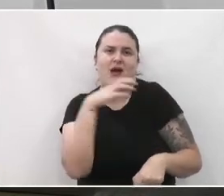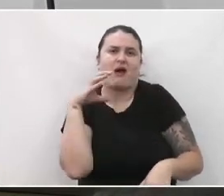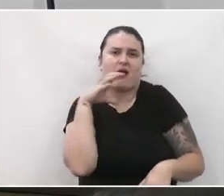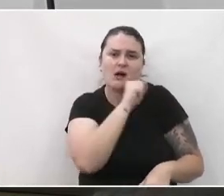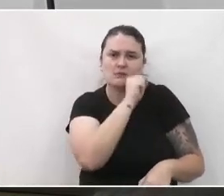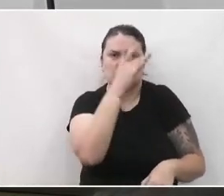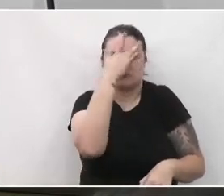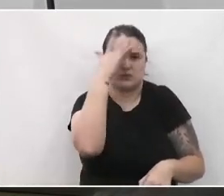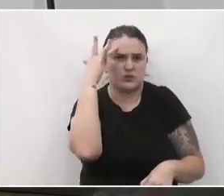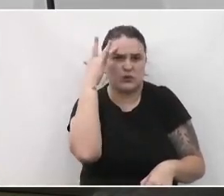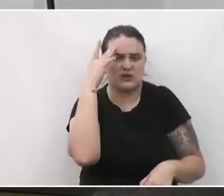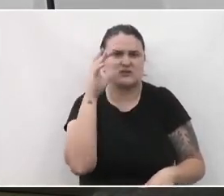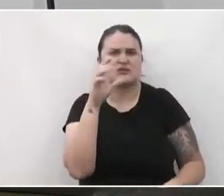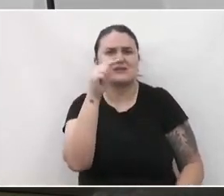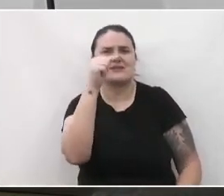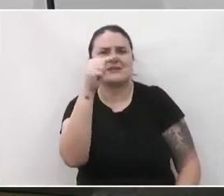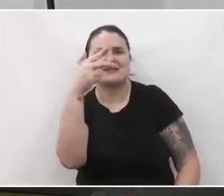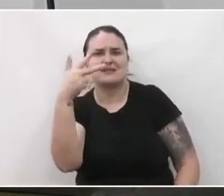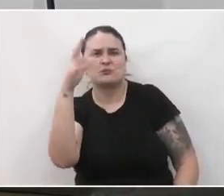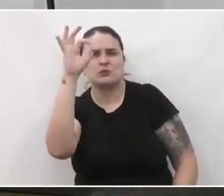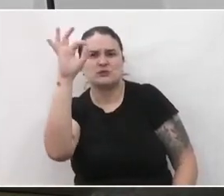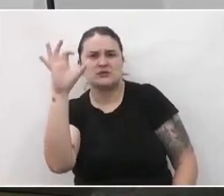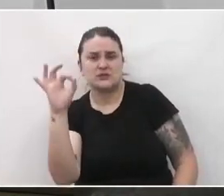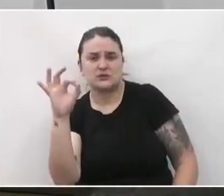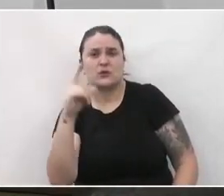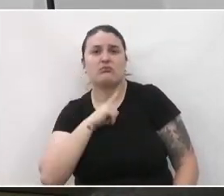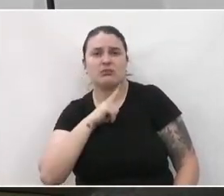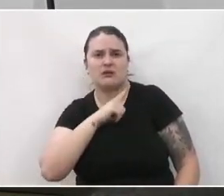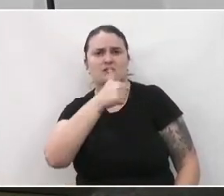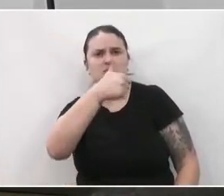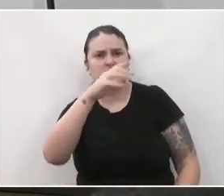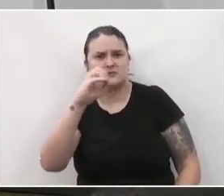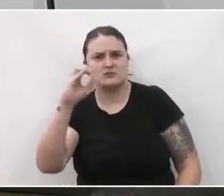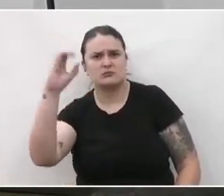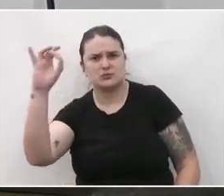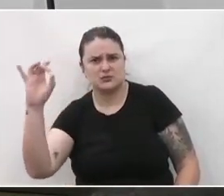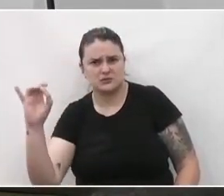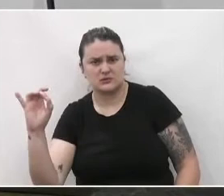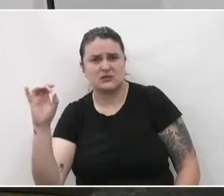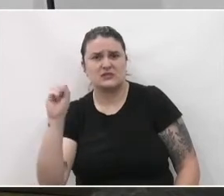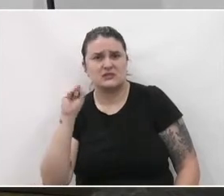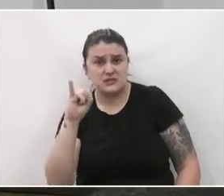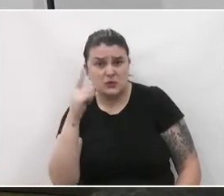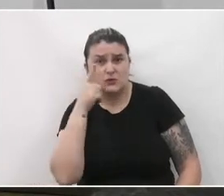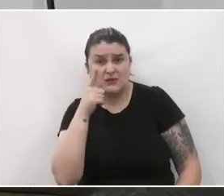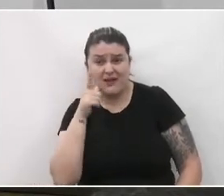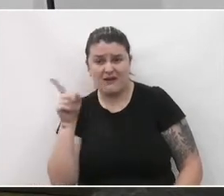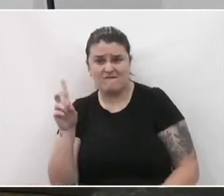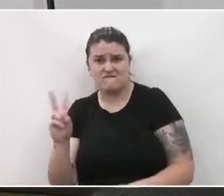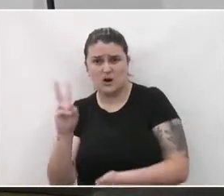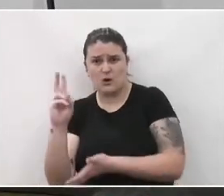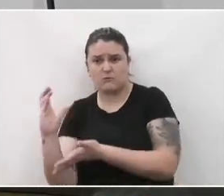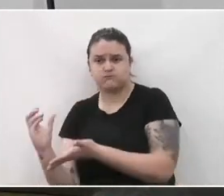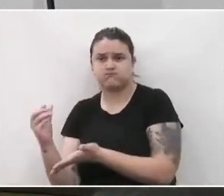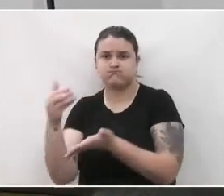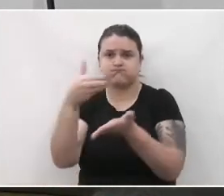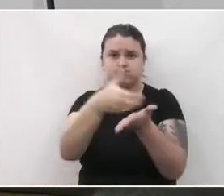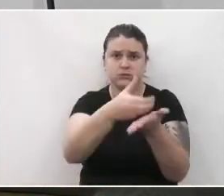em vez de nós termos 73%, termos 100%? Será que nós não podemos, com esse valor, pagar